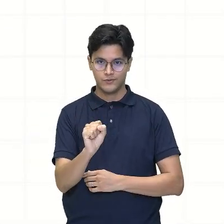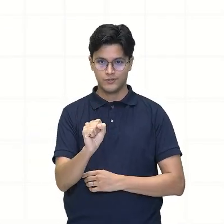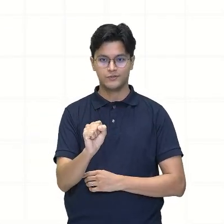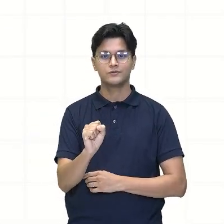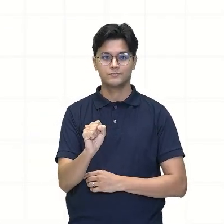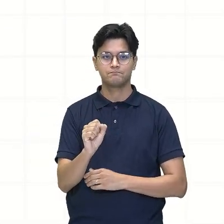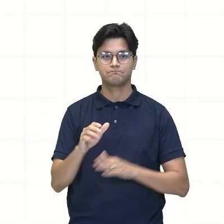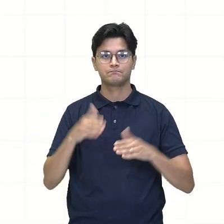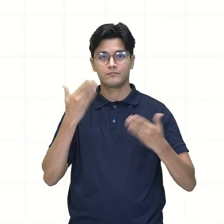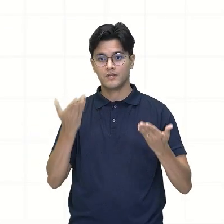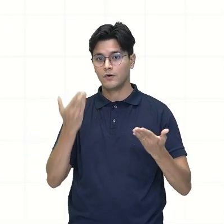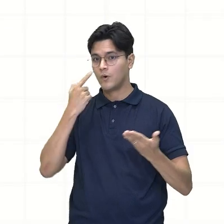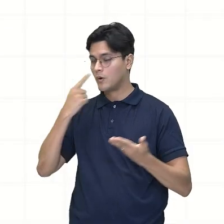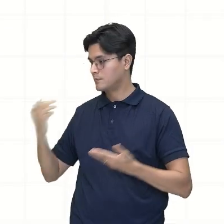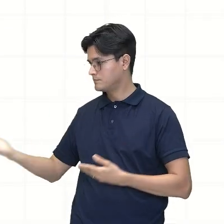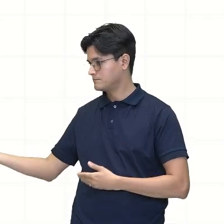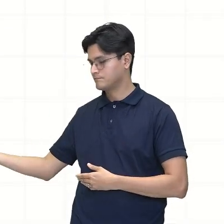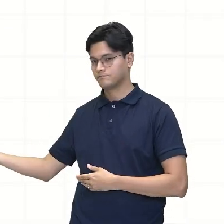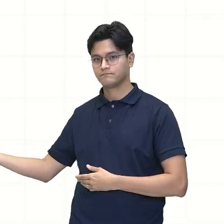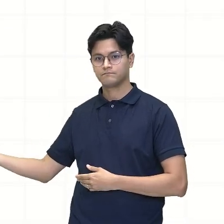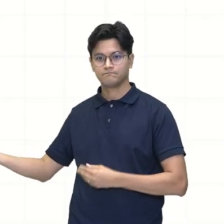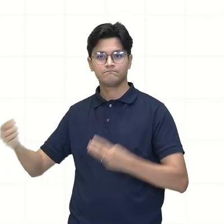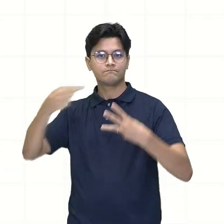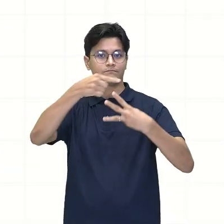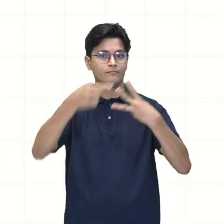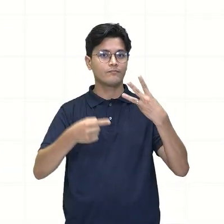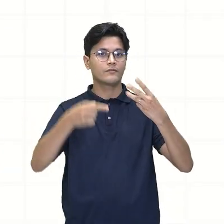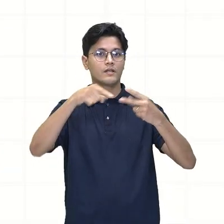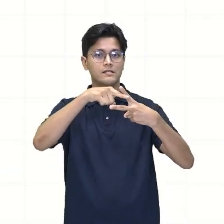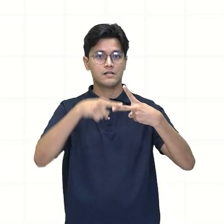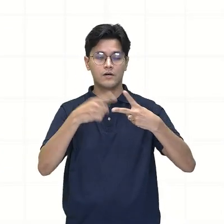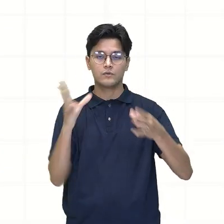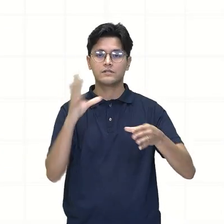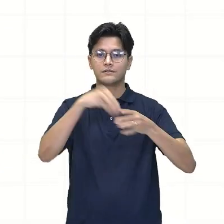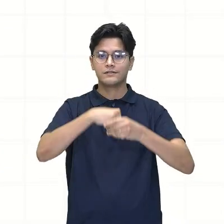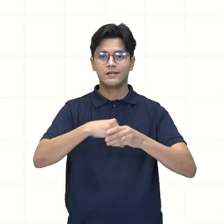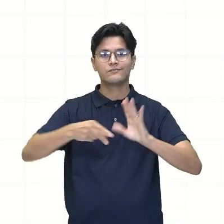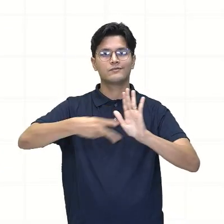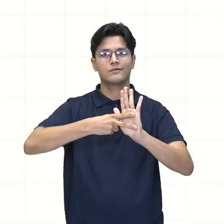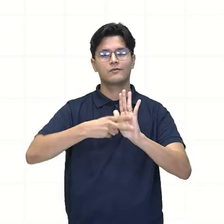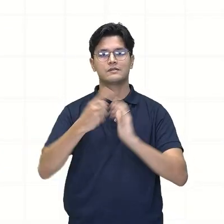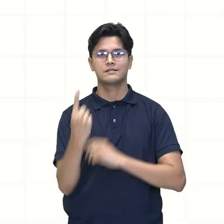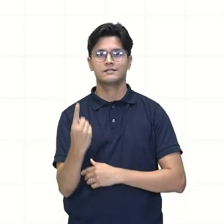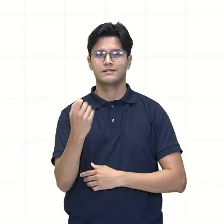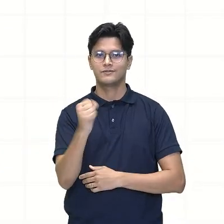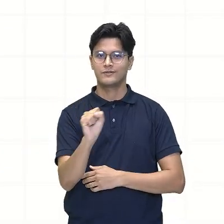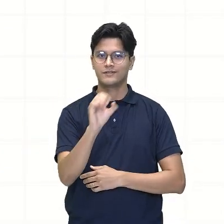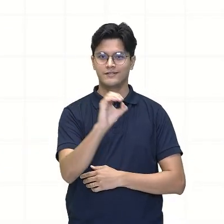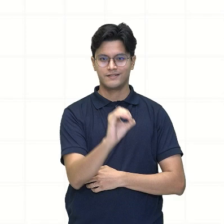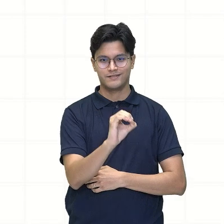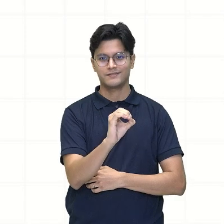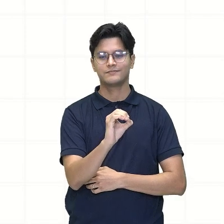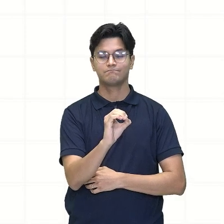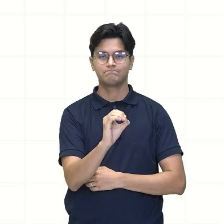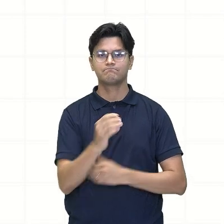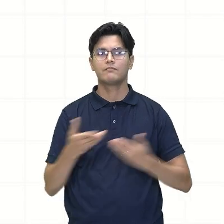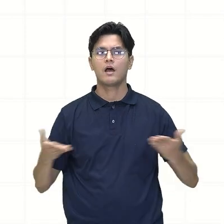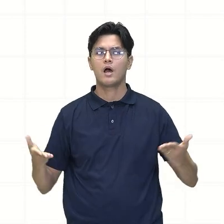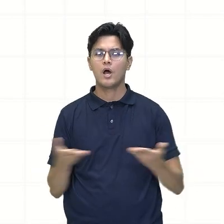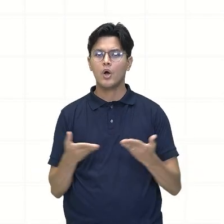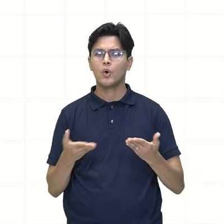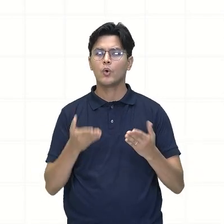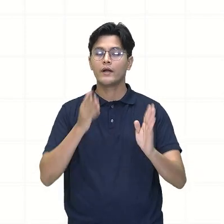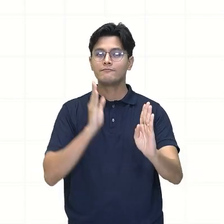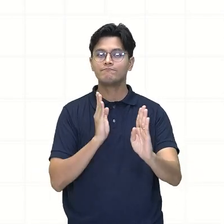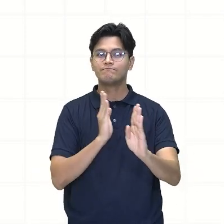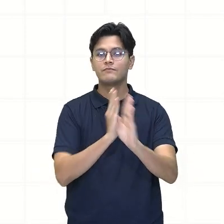dos três ângulos internos desse triângulo é igual a 180 graus. Agora, vamos determinar o